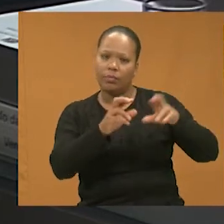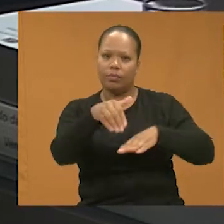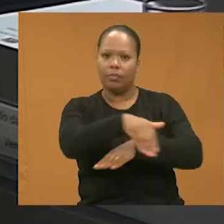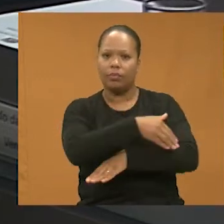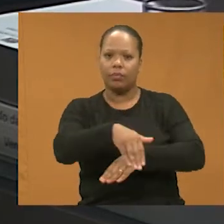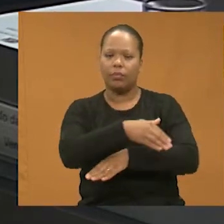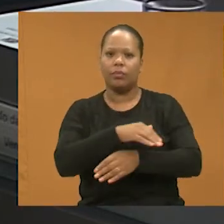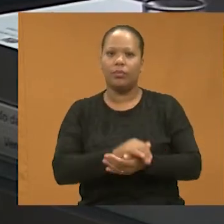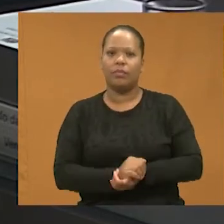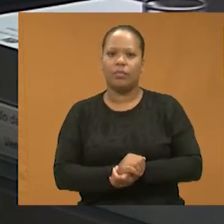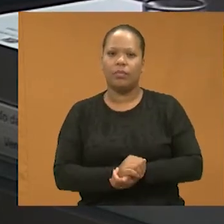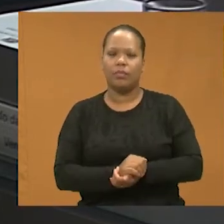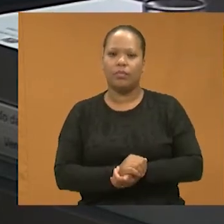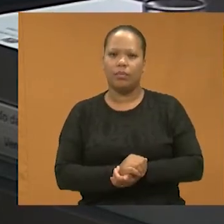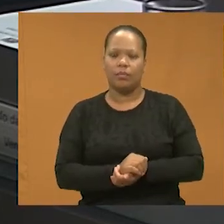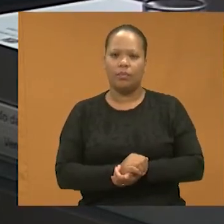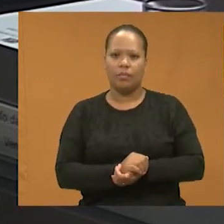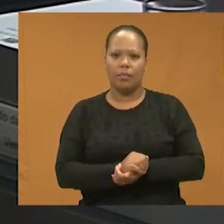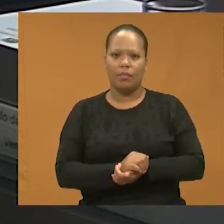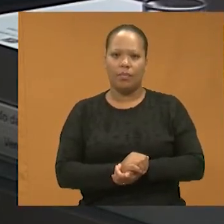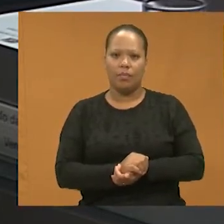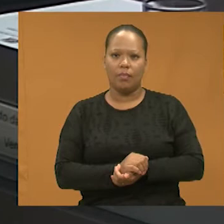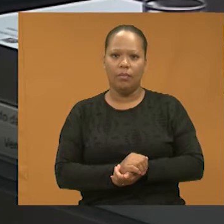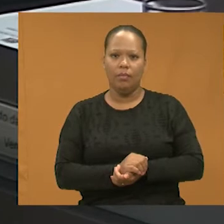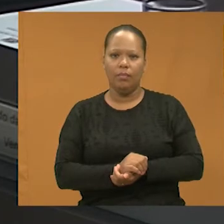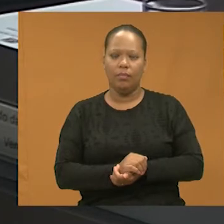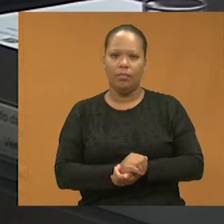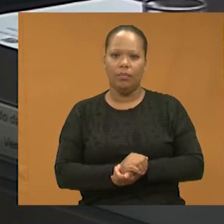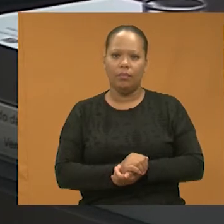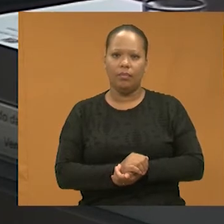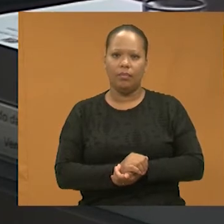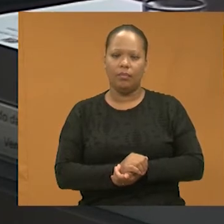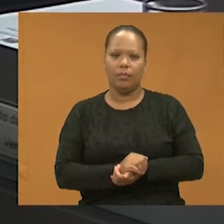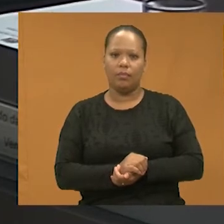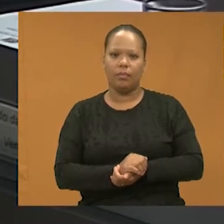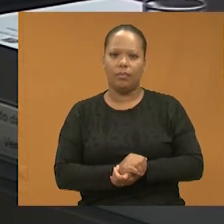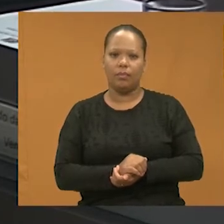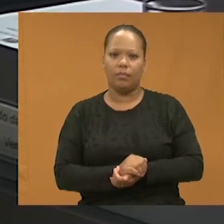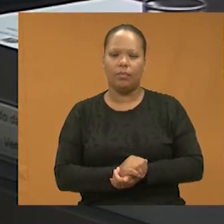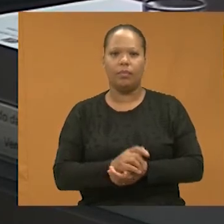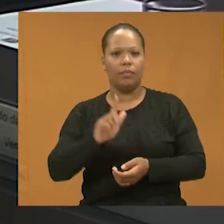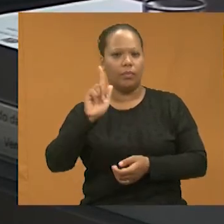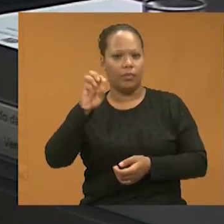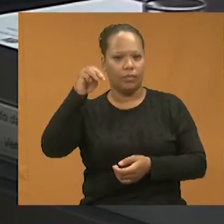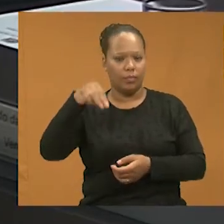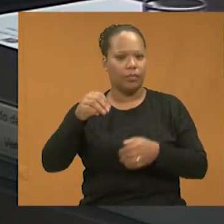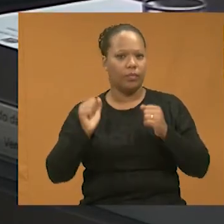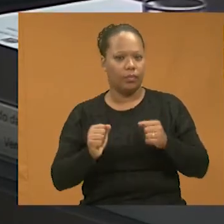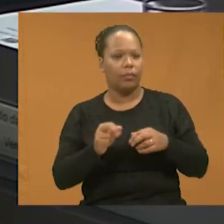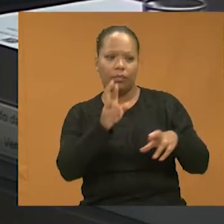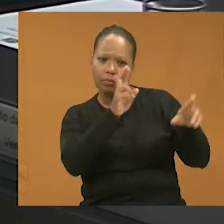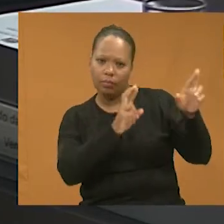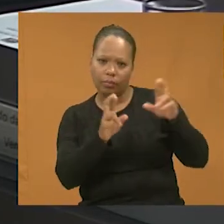rural, usando uma ferramenta maravilhosa que nós temos aqui, que está sendo praticamente deixada de lado, que é a Guarda Municipal de Jacareí? Então, eu